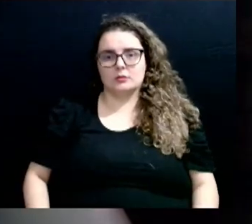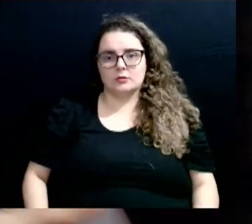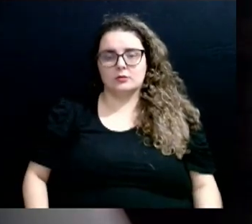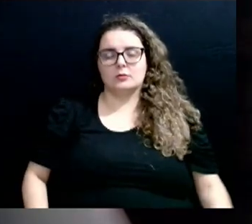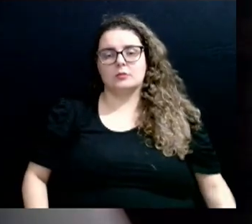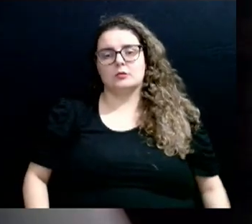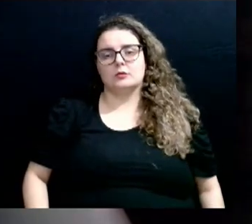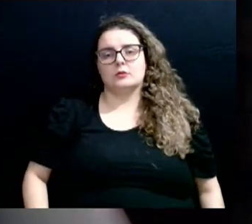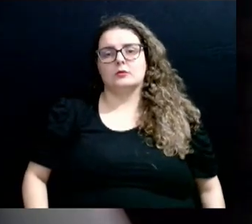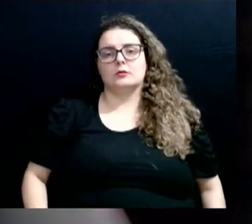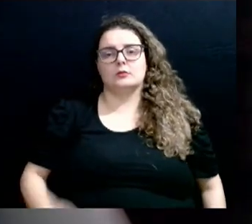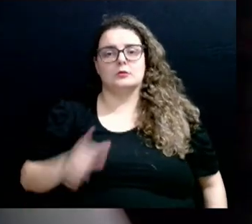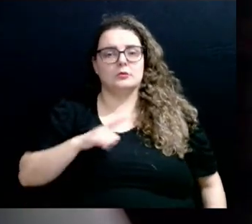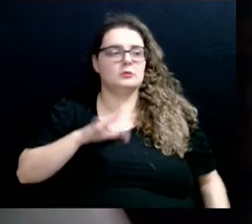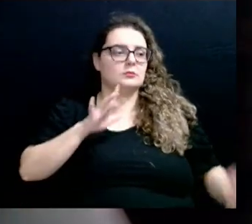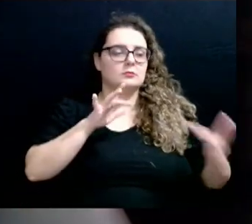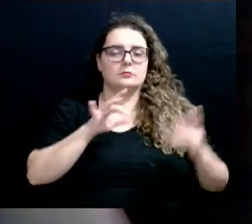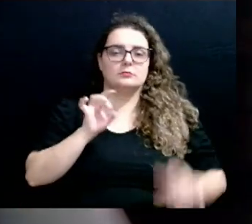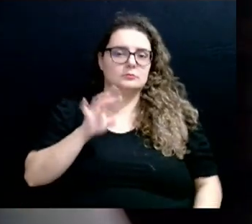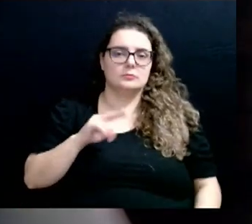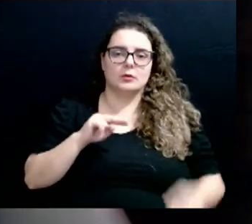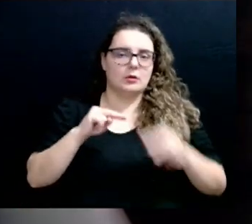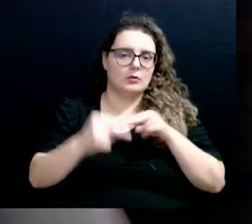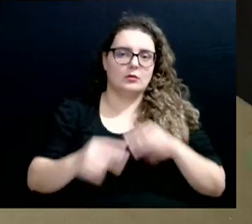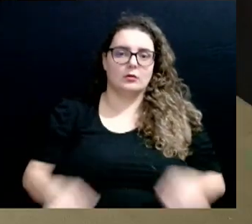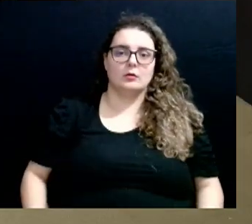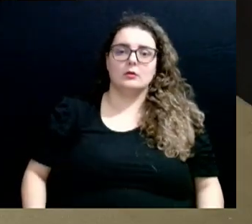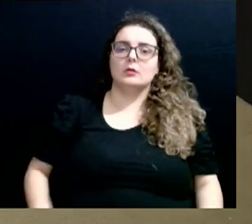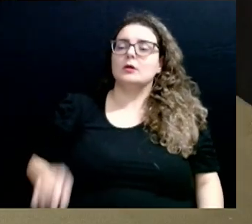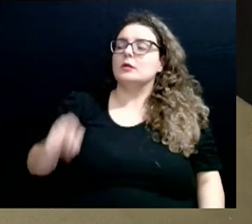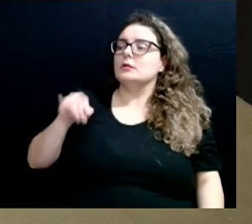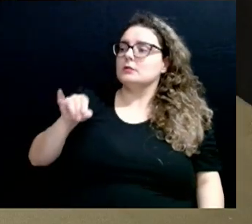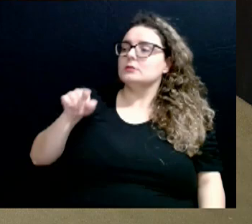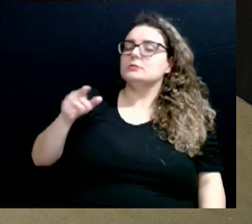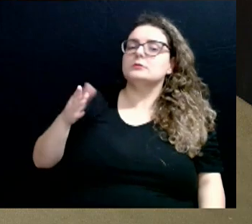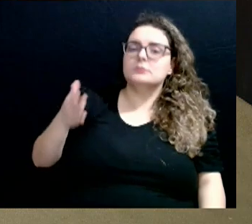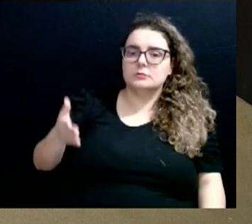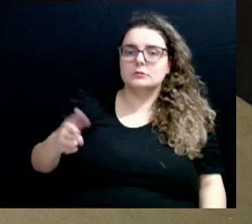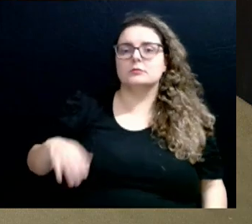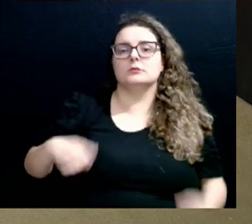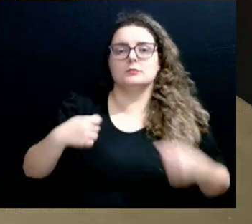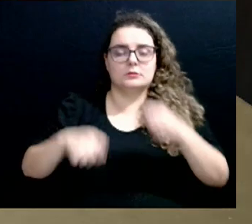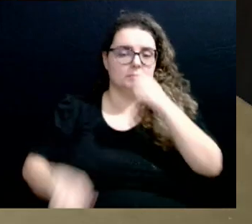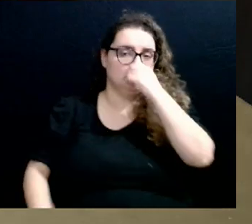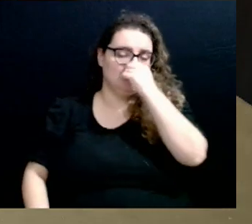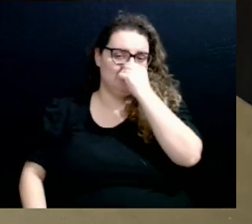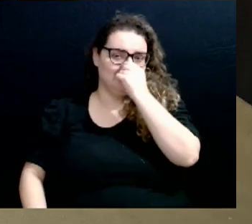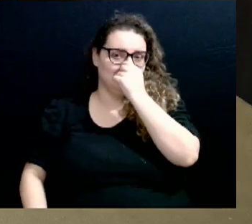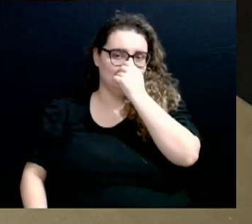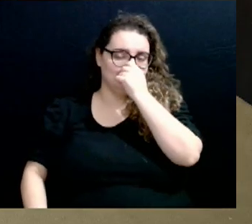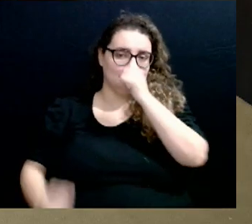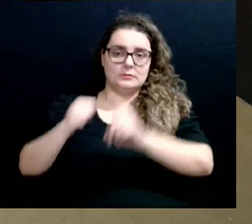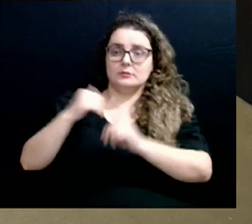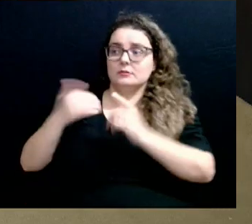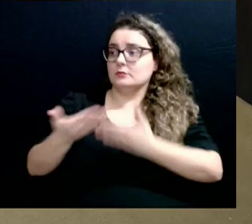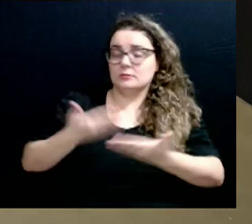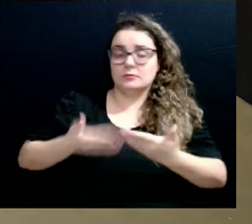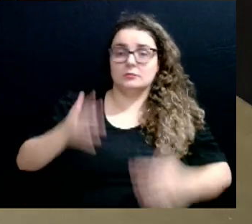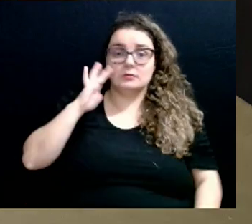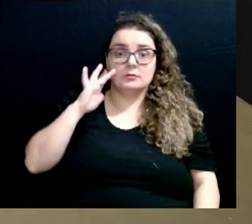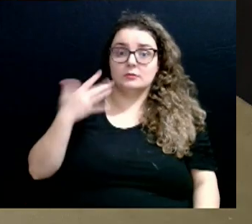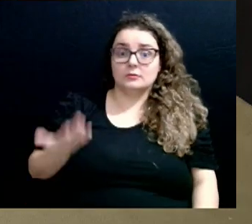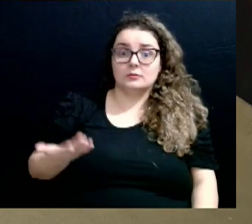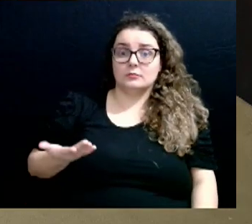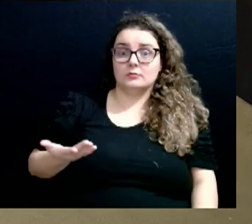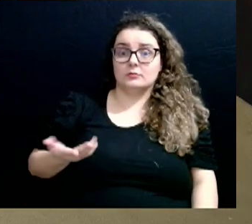namoram somente virtualmente. E se for necessário socializar, não sabe nem falar um oi,